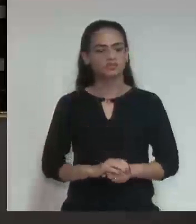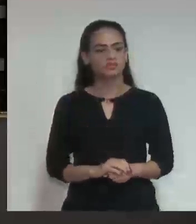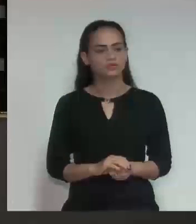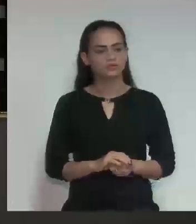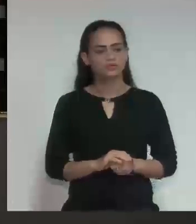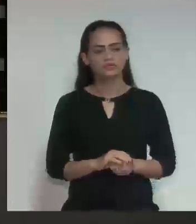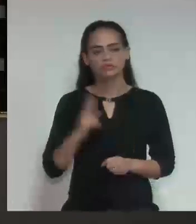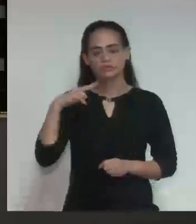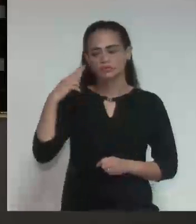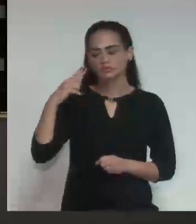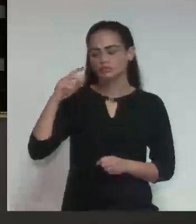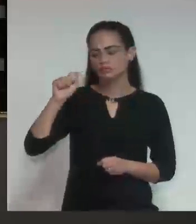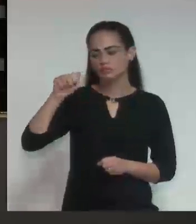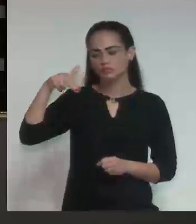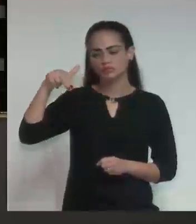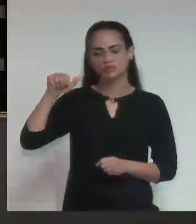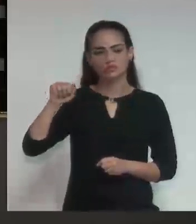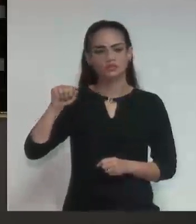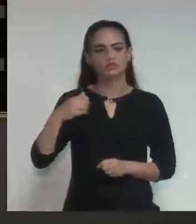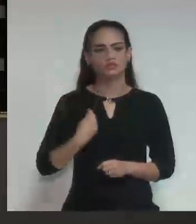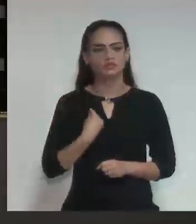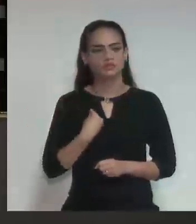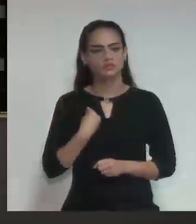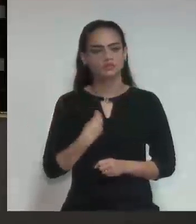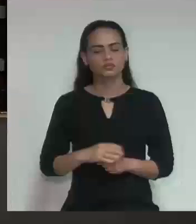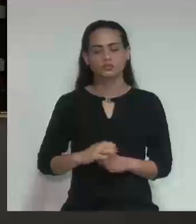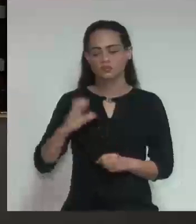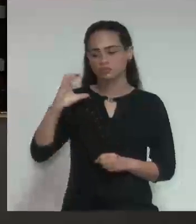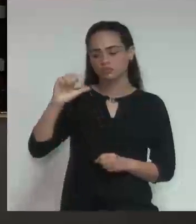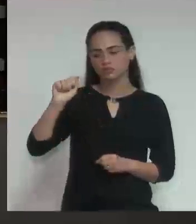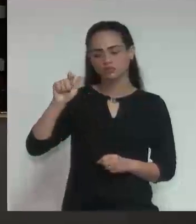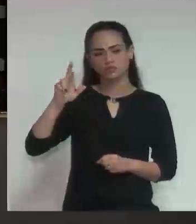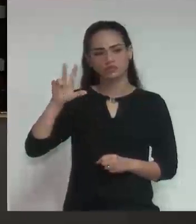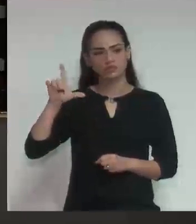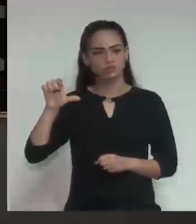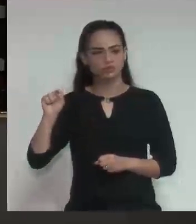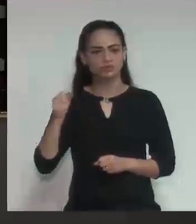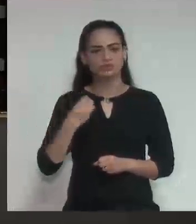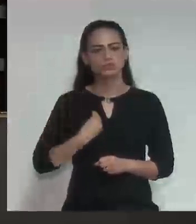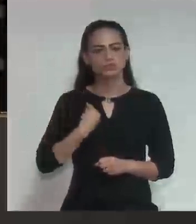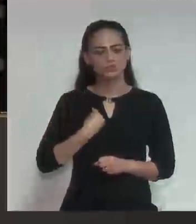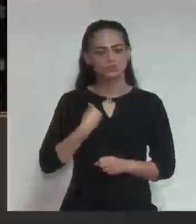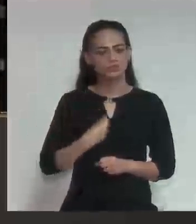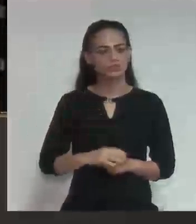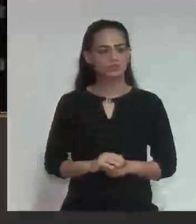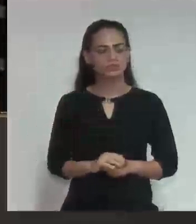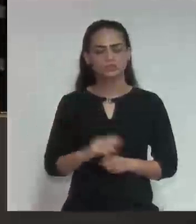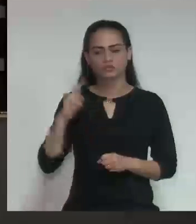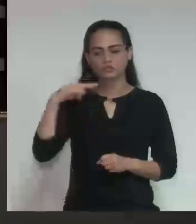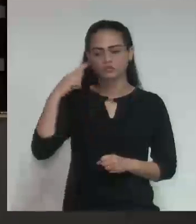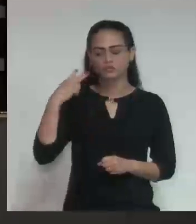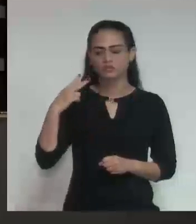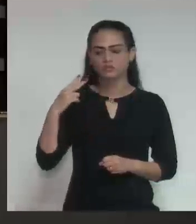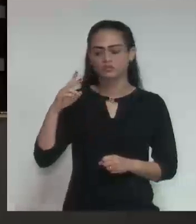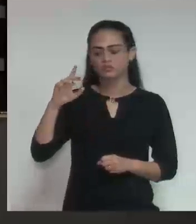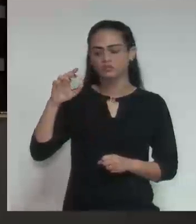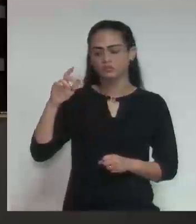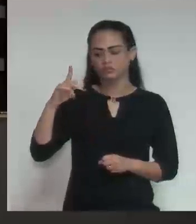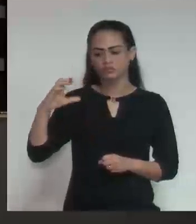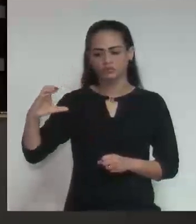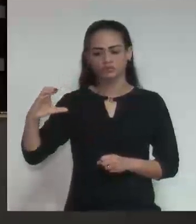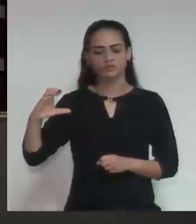Vereadora Ana Genesim. Presente. Vereador Carlos Florentino. Presente. Vereador Edson